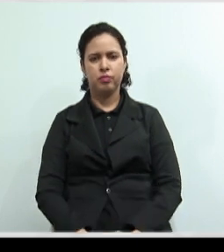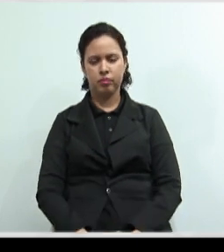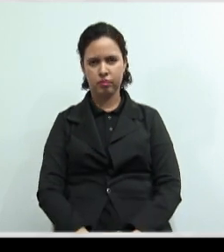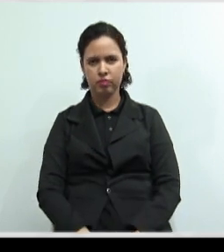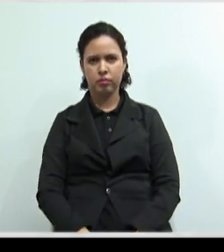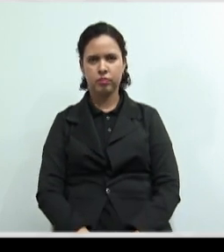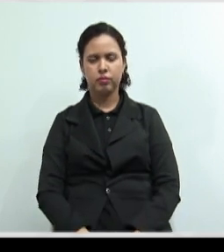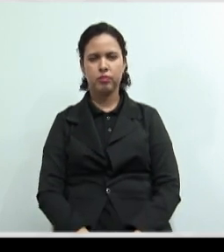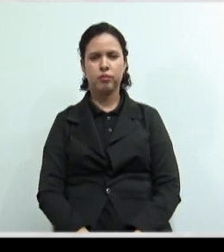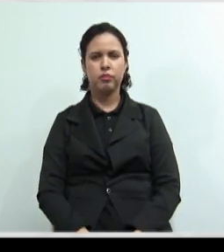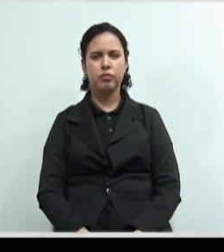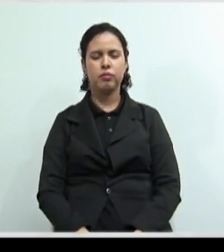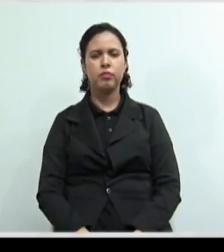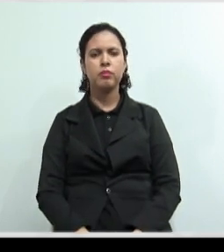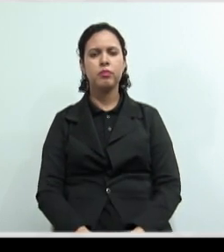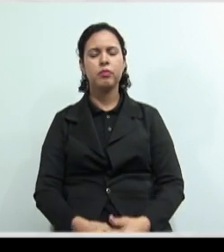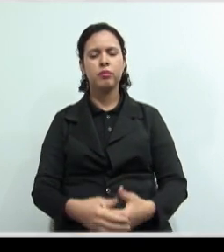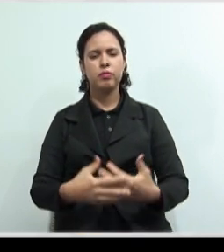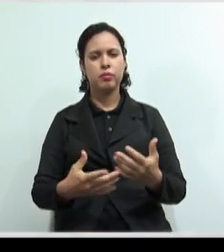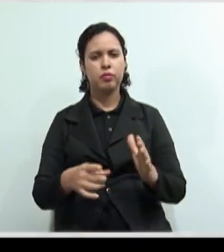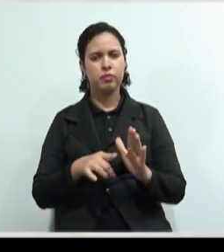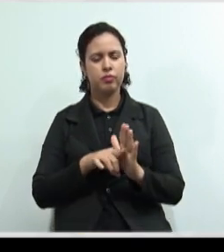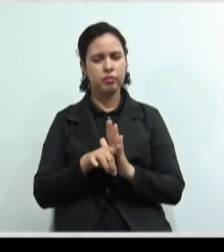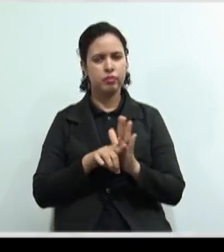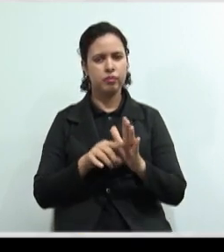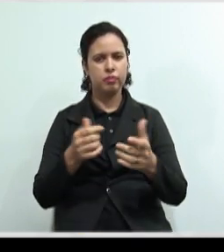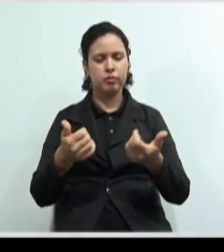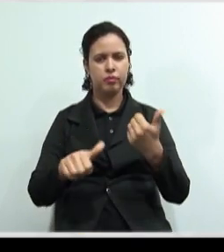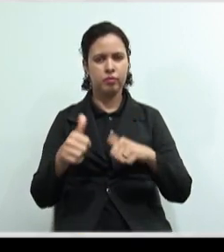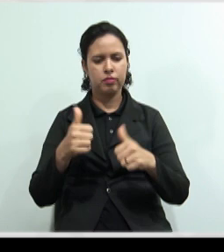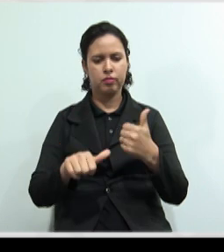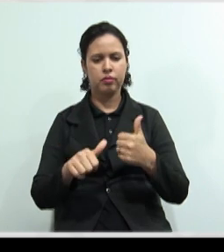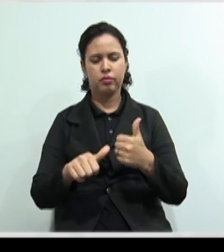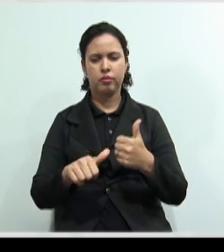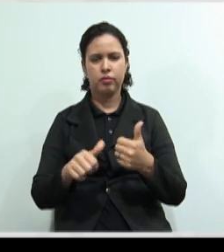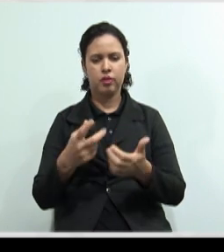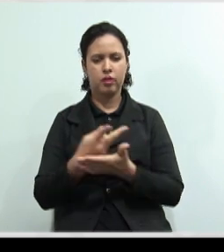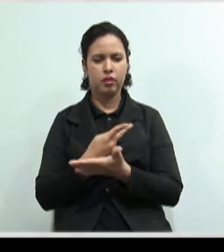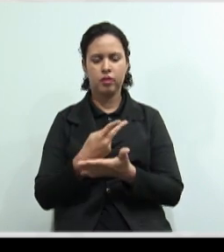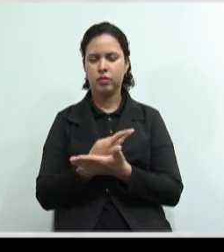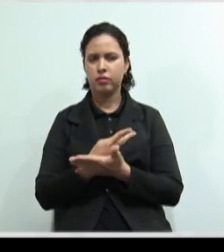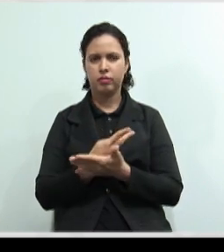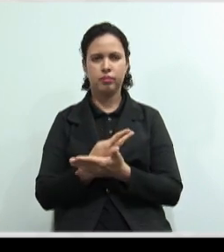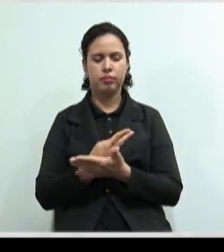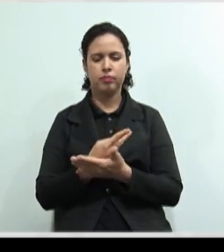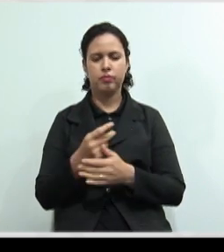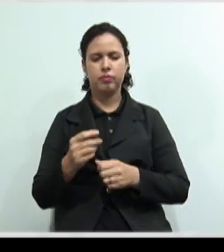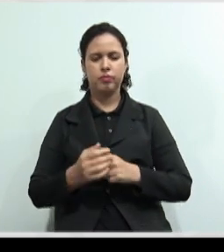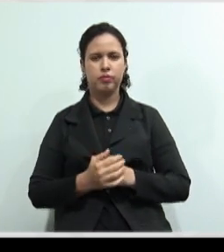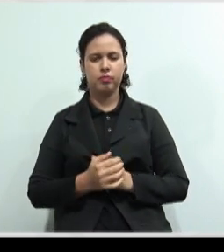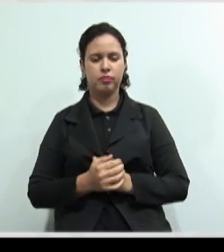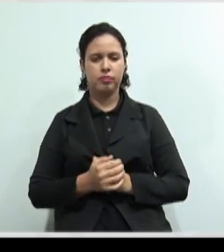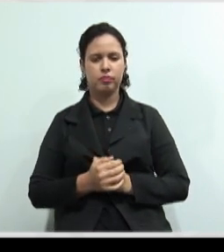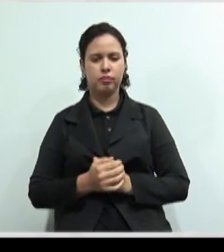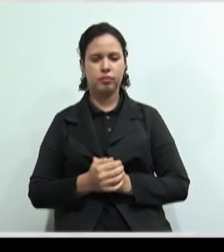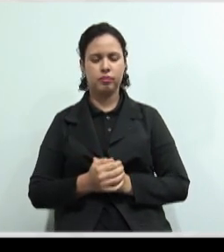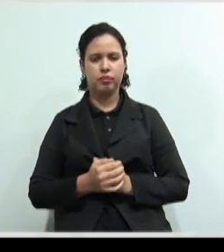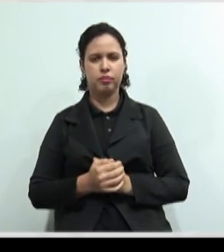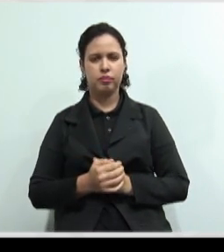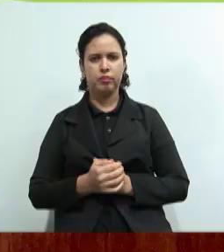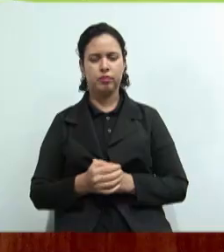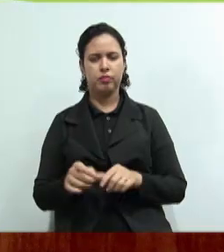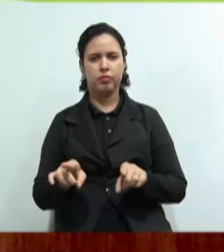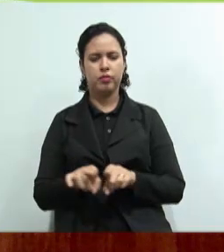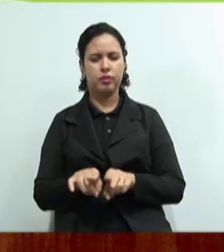para o comércio, para a questão material. A gente tem que pensar seriamente nas pessoas. E quando falam